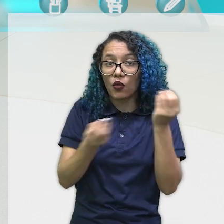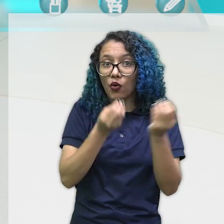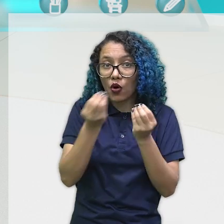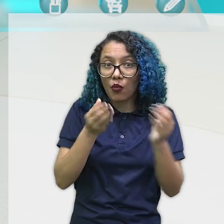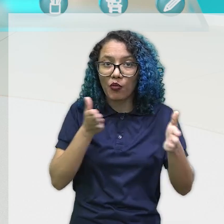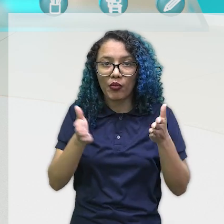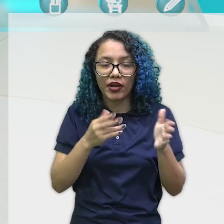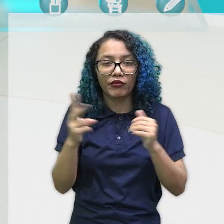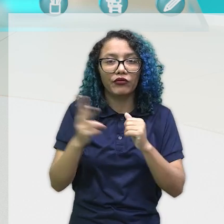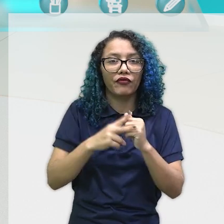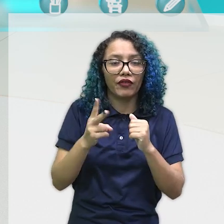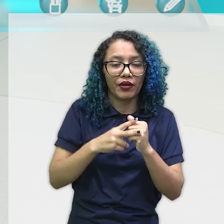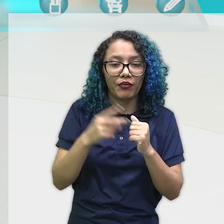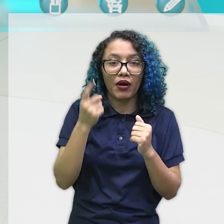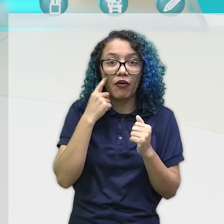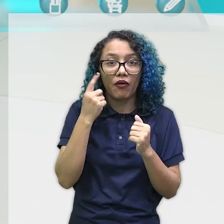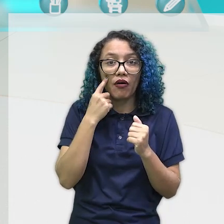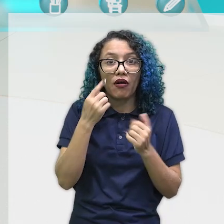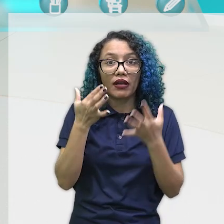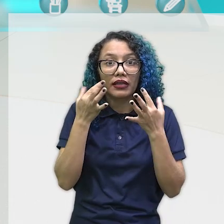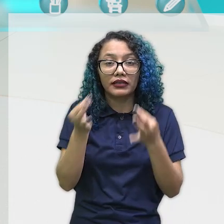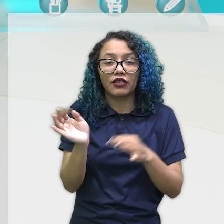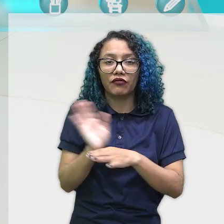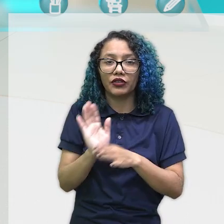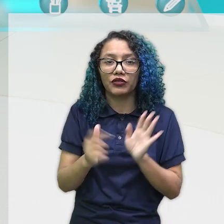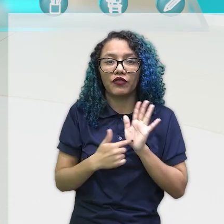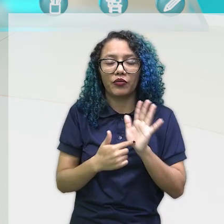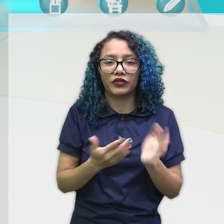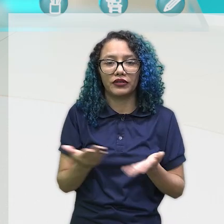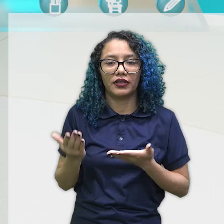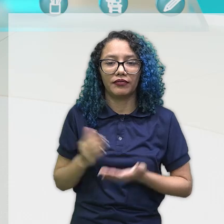aí no VT que vai aparecer agora. Let's go!